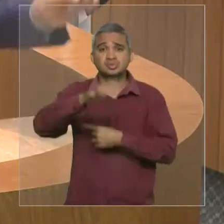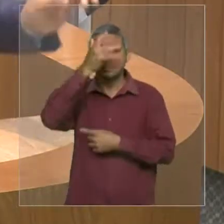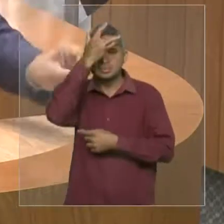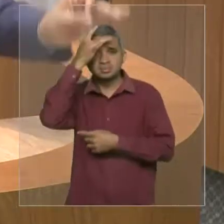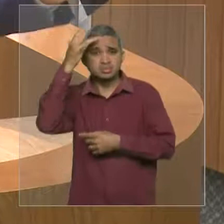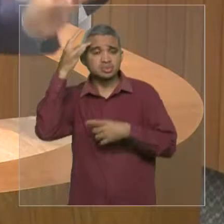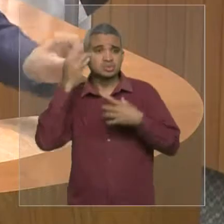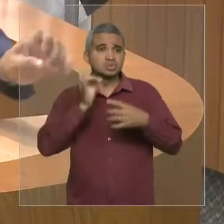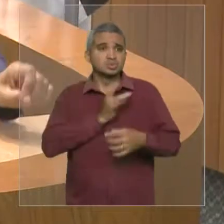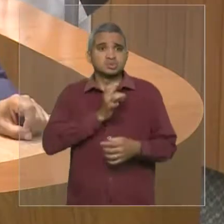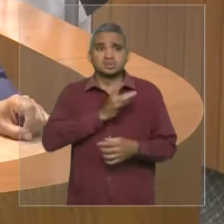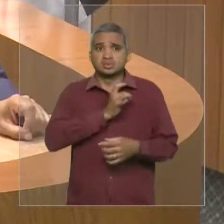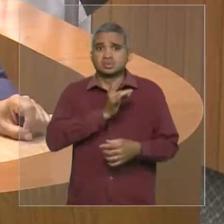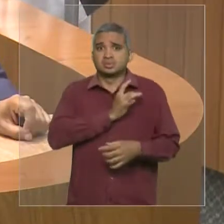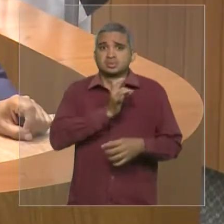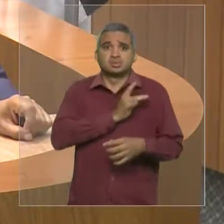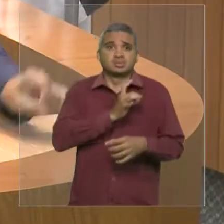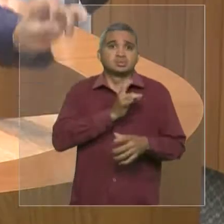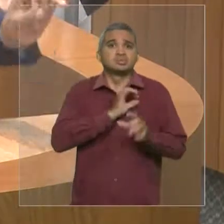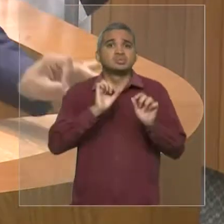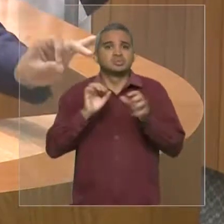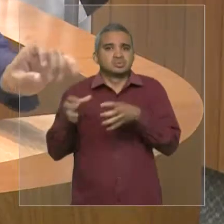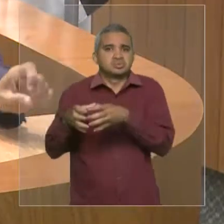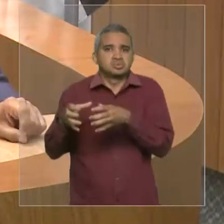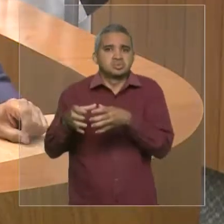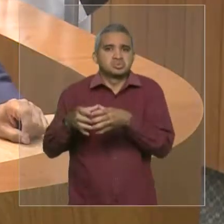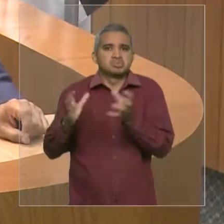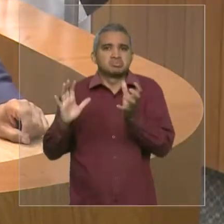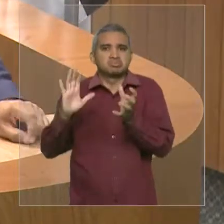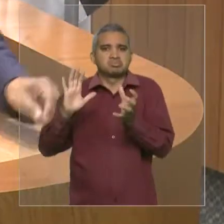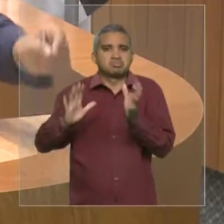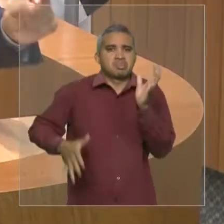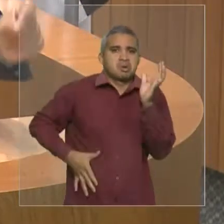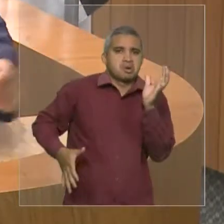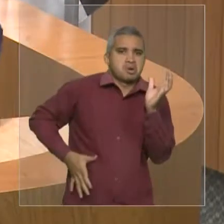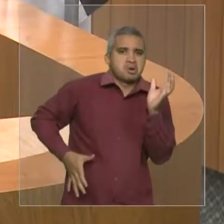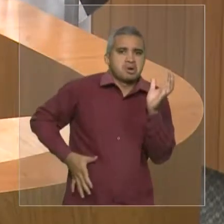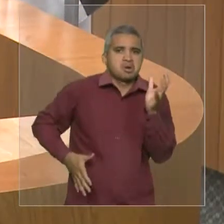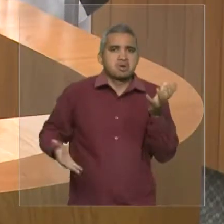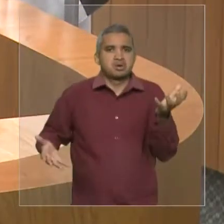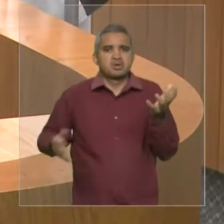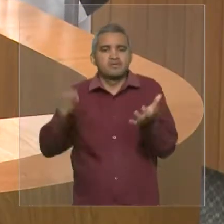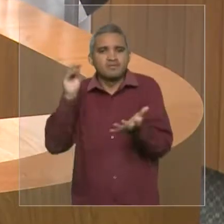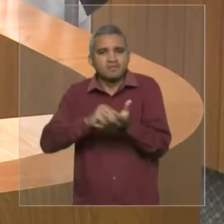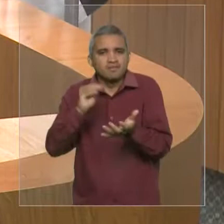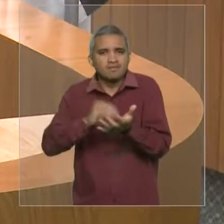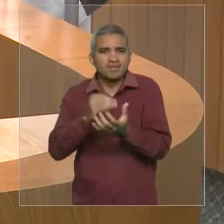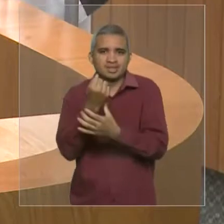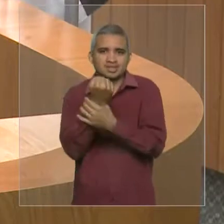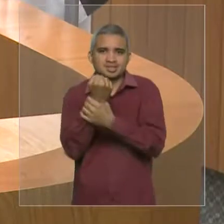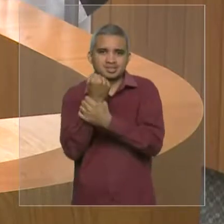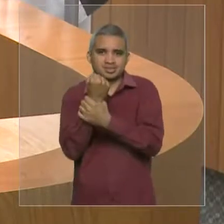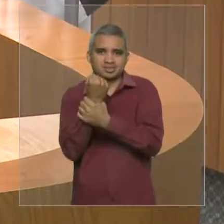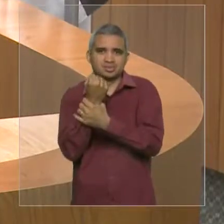à mercê dos bandidos, a falta de segurança pública. Nós temos 300 policiais